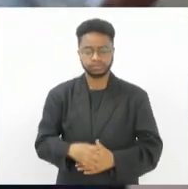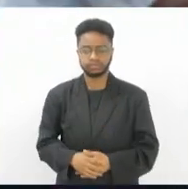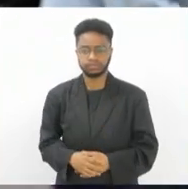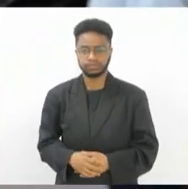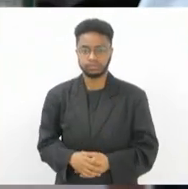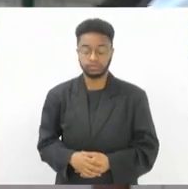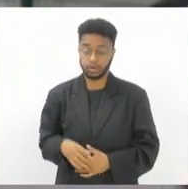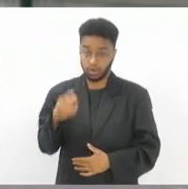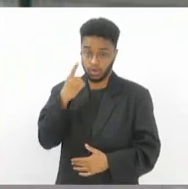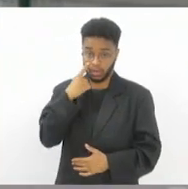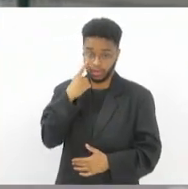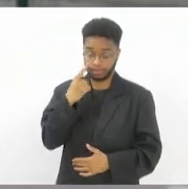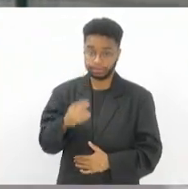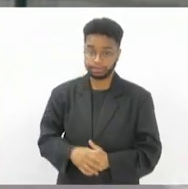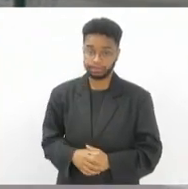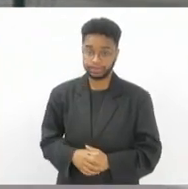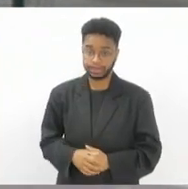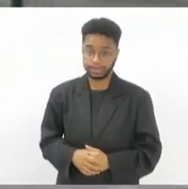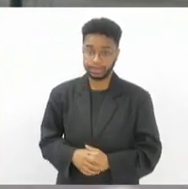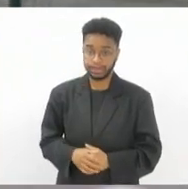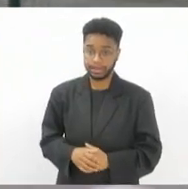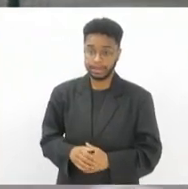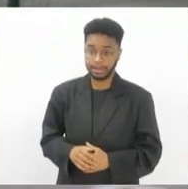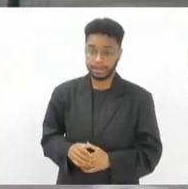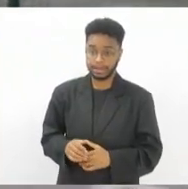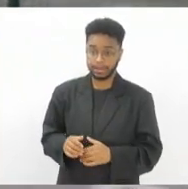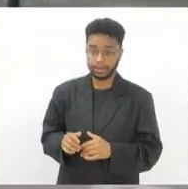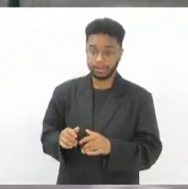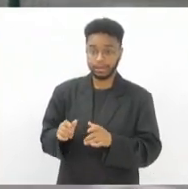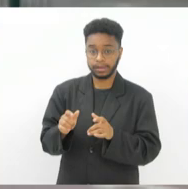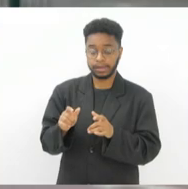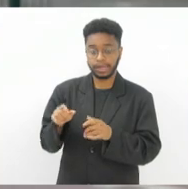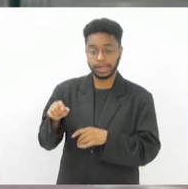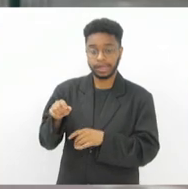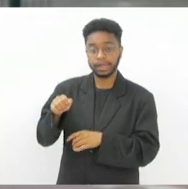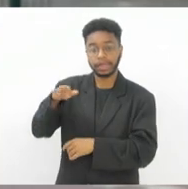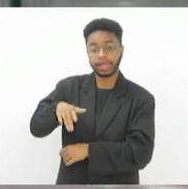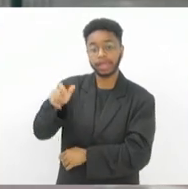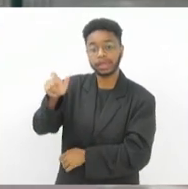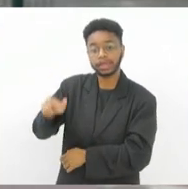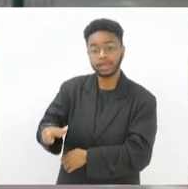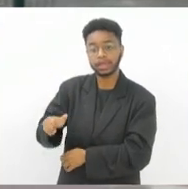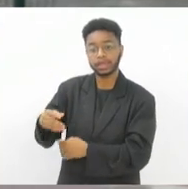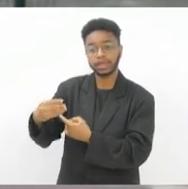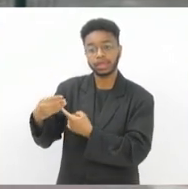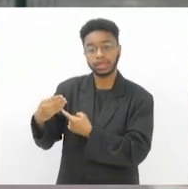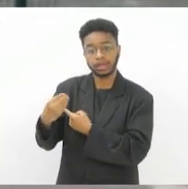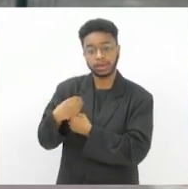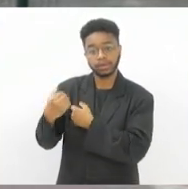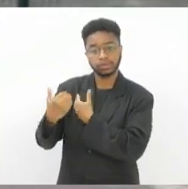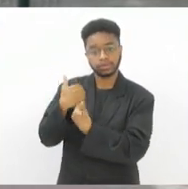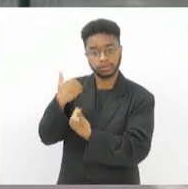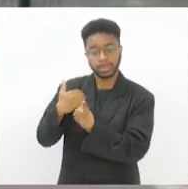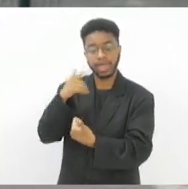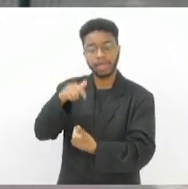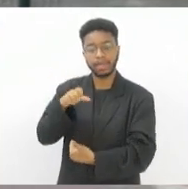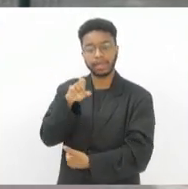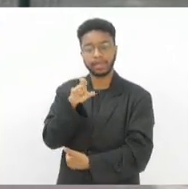Olha, quem me guiou muito, com muita competência, foi a Eliane